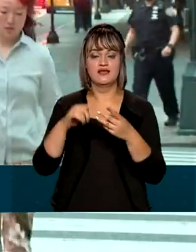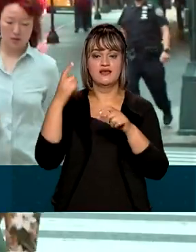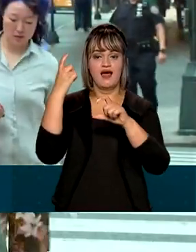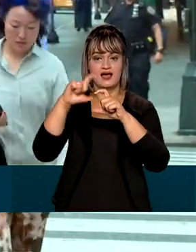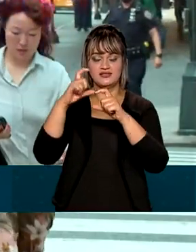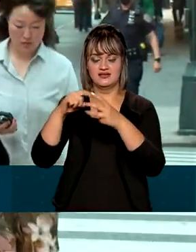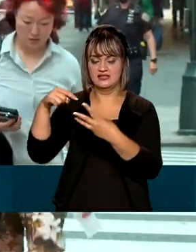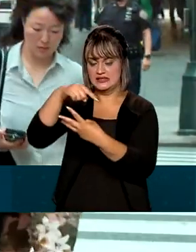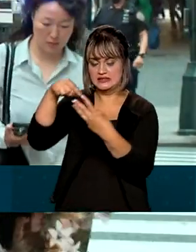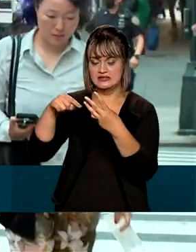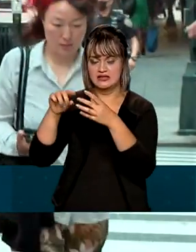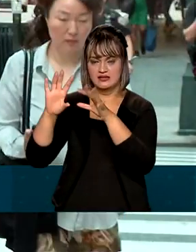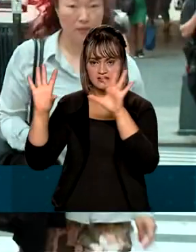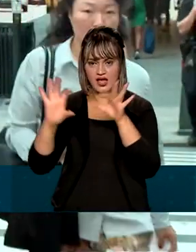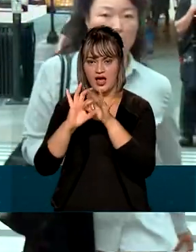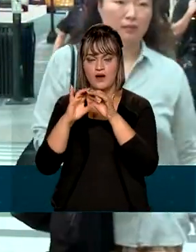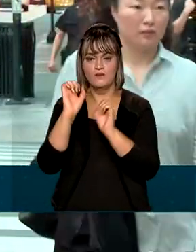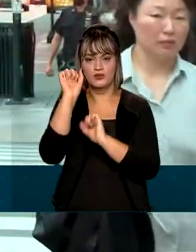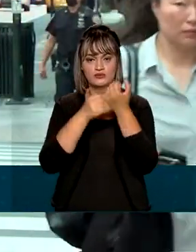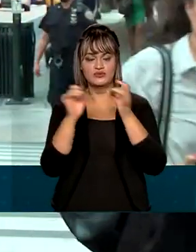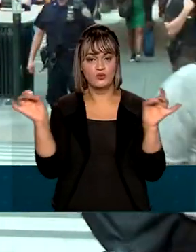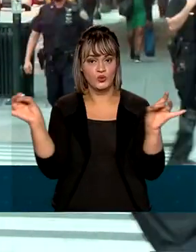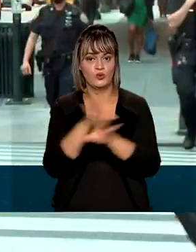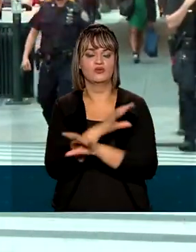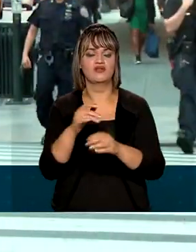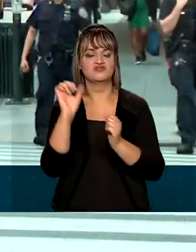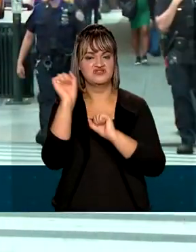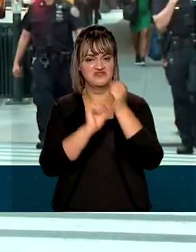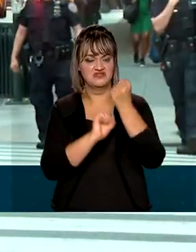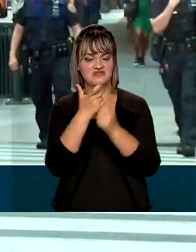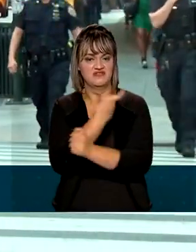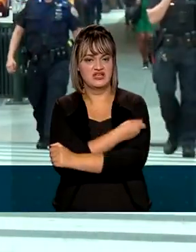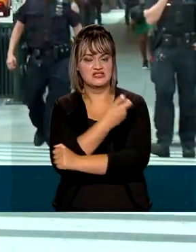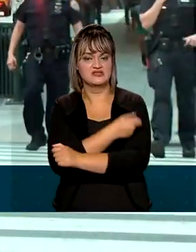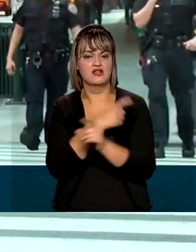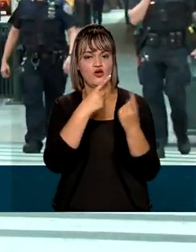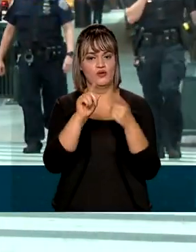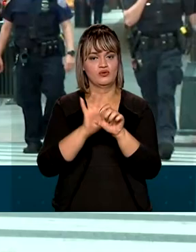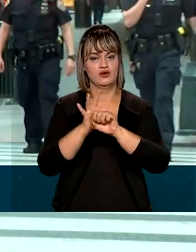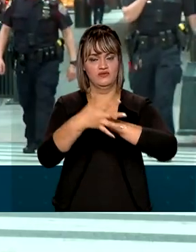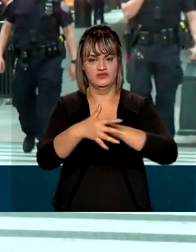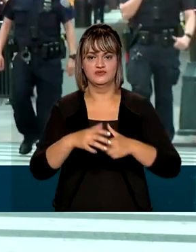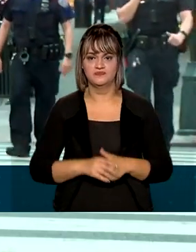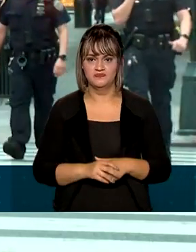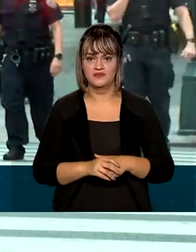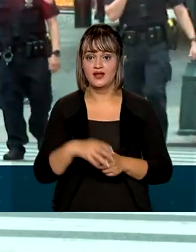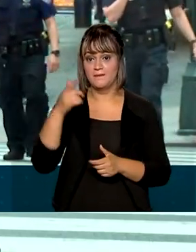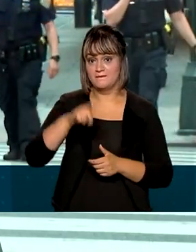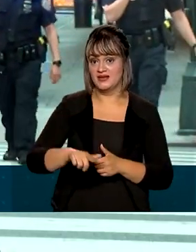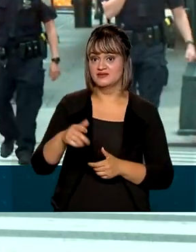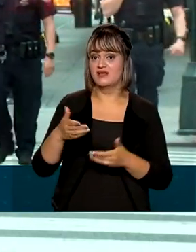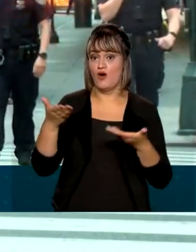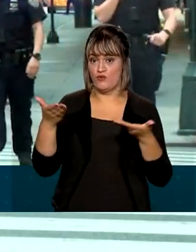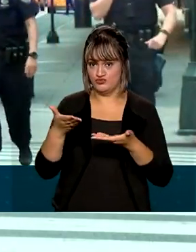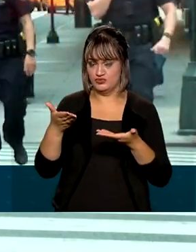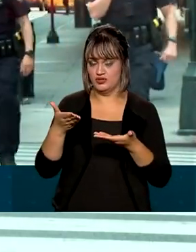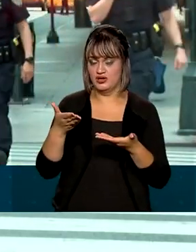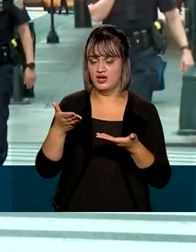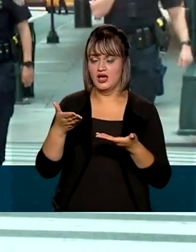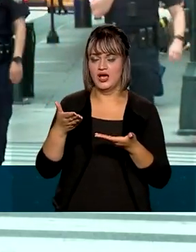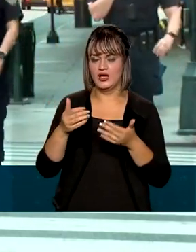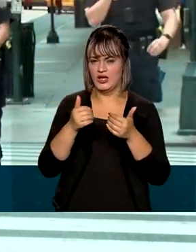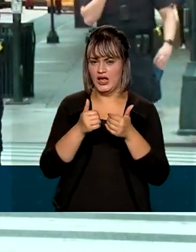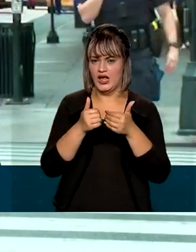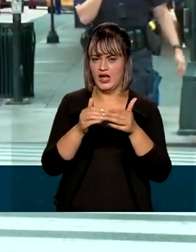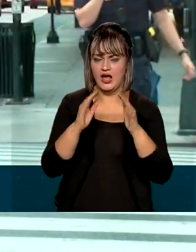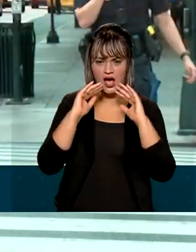vai garantir a inteiramente a produção Nacional de vacinas contra a cor vídeo 19 e hoje antes da